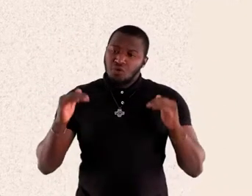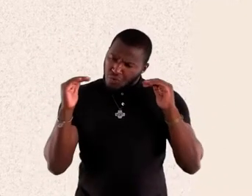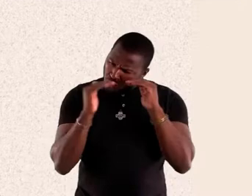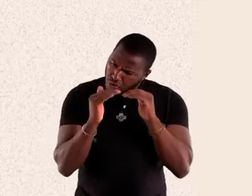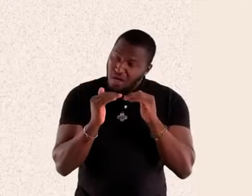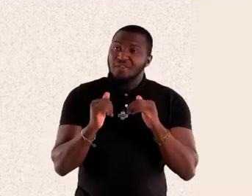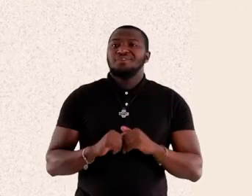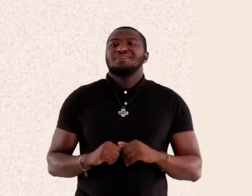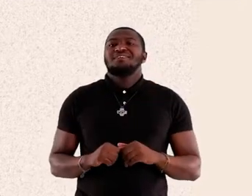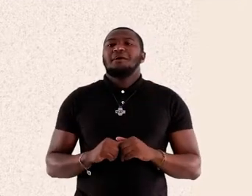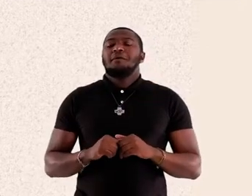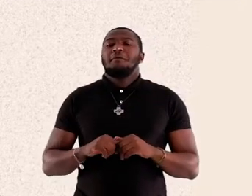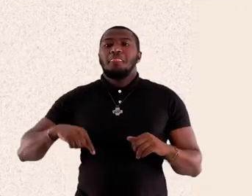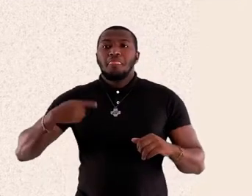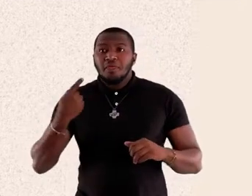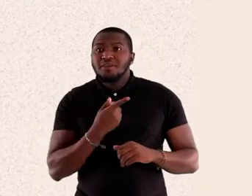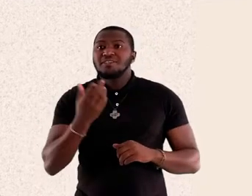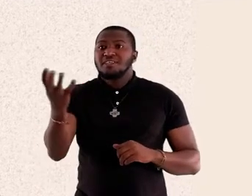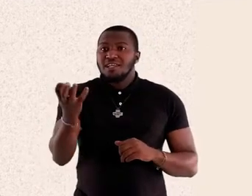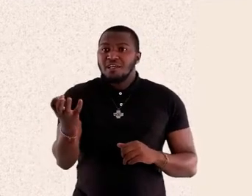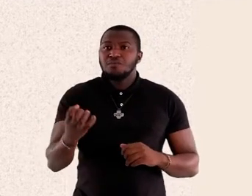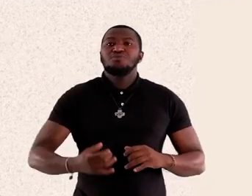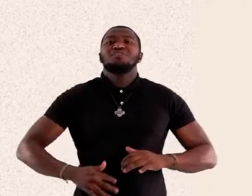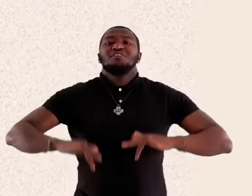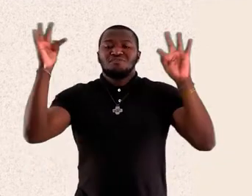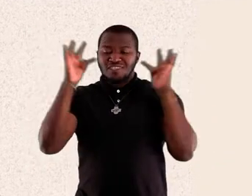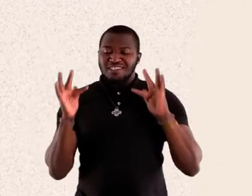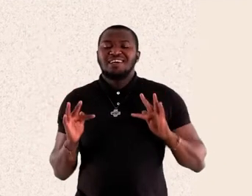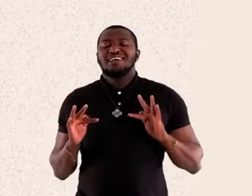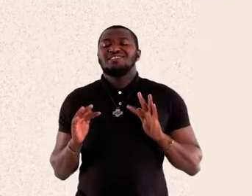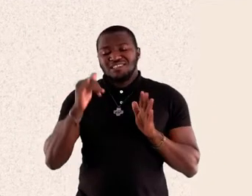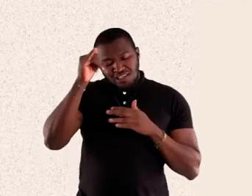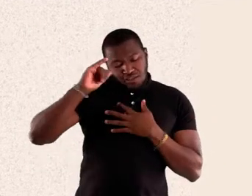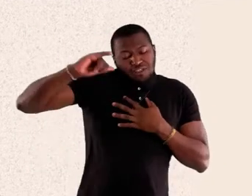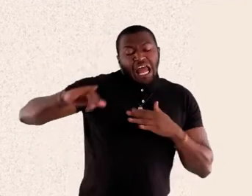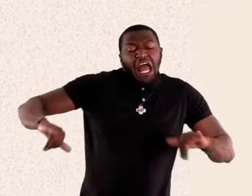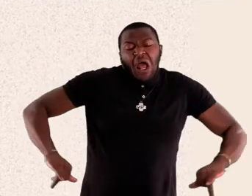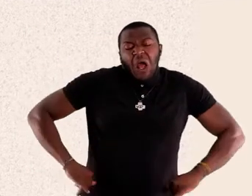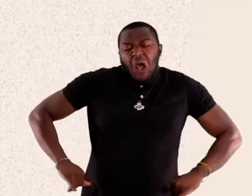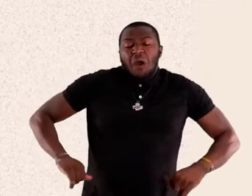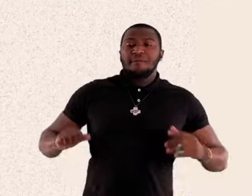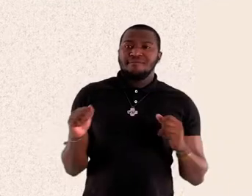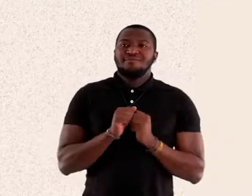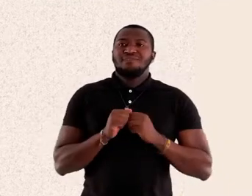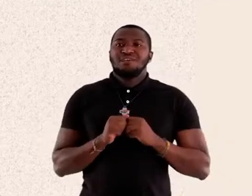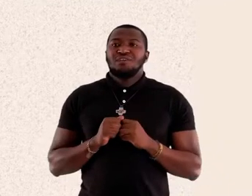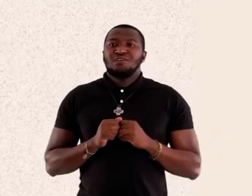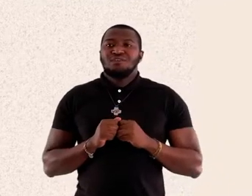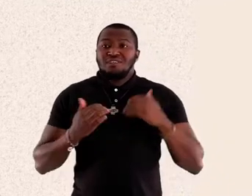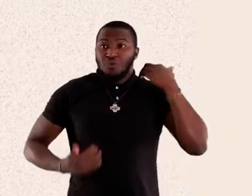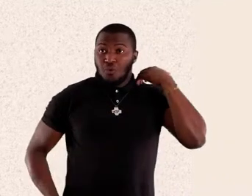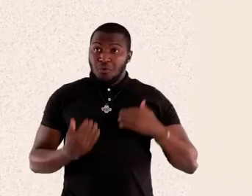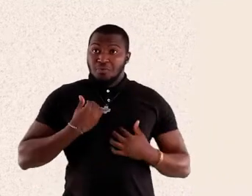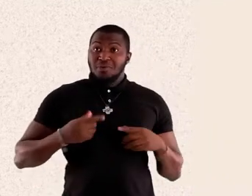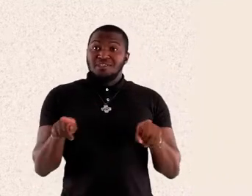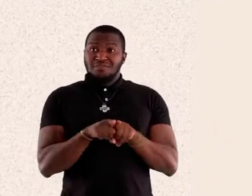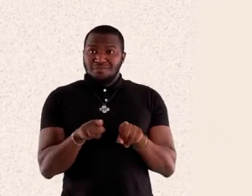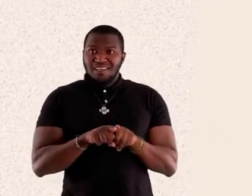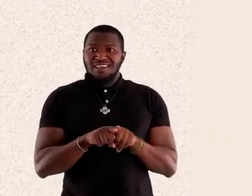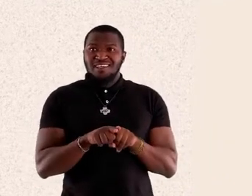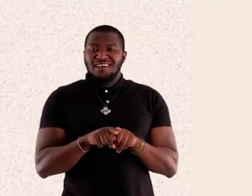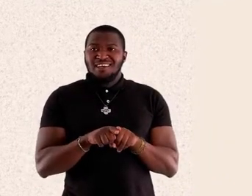ser feliz e evitar o sofrimento o sofrimento físico e o sofrimento emocional bom